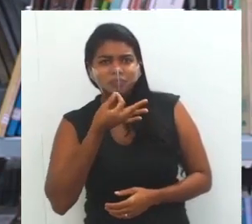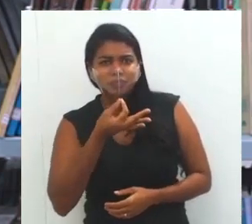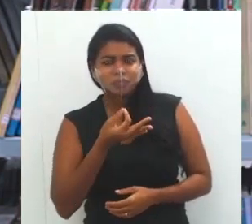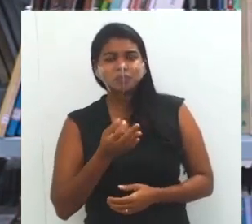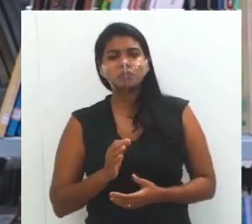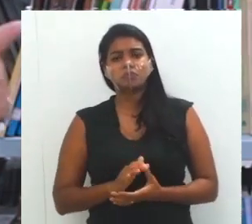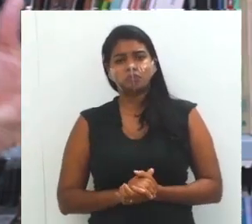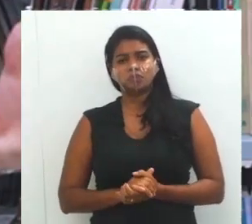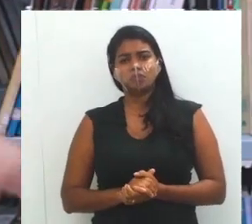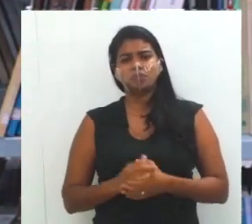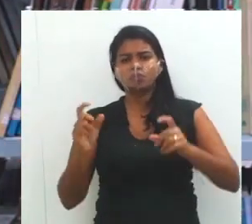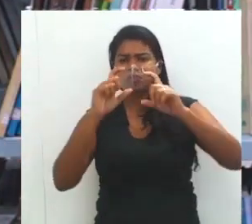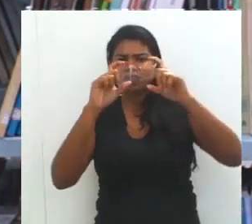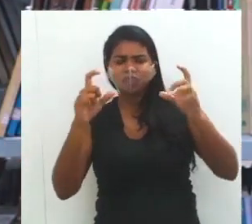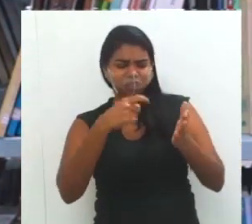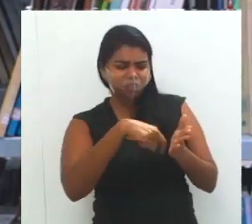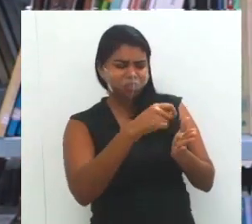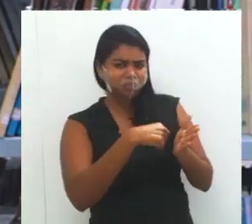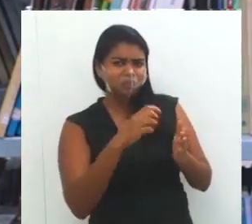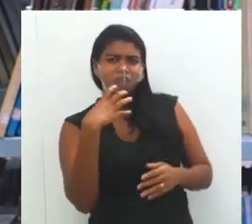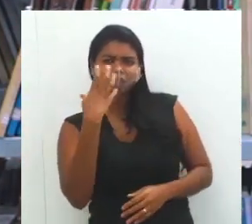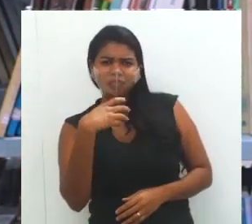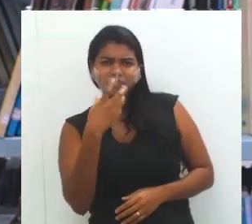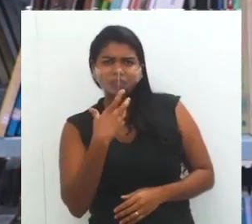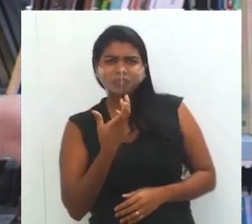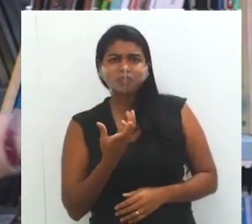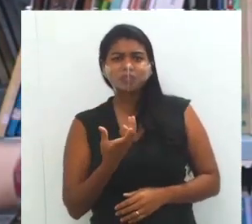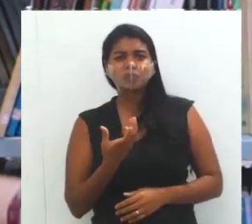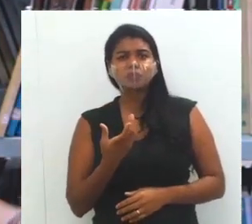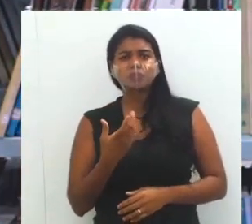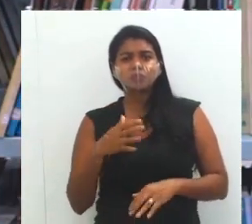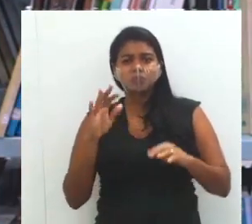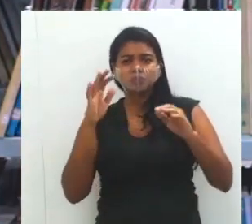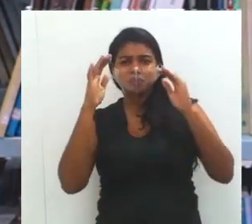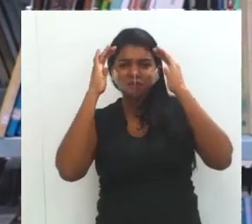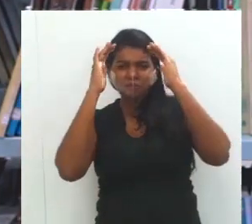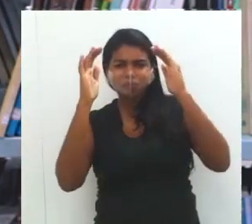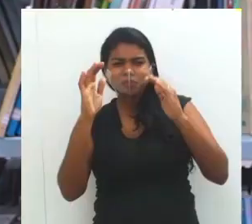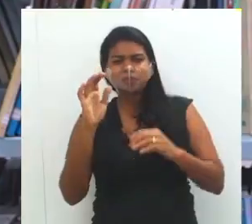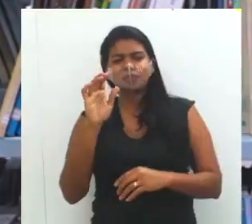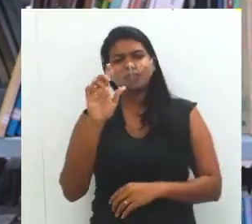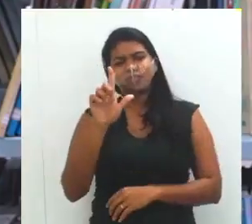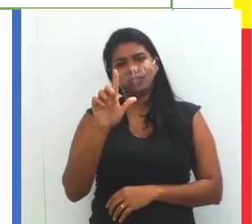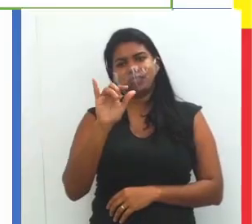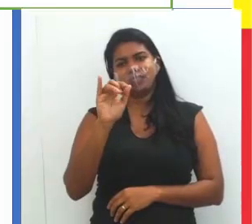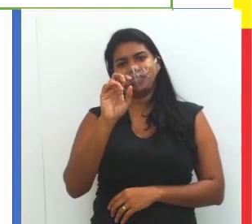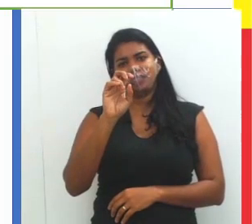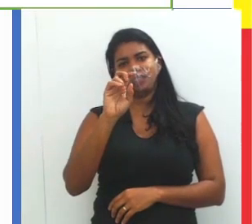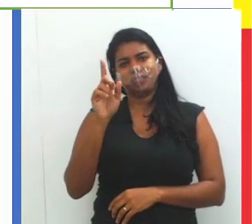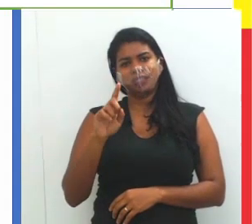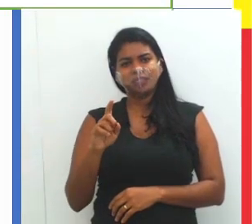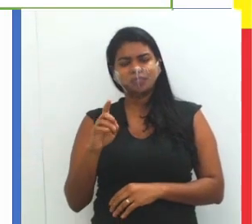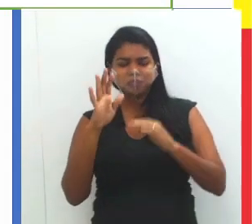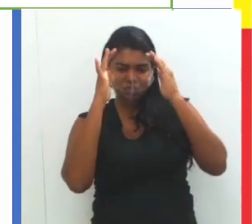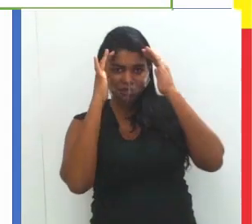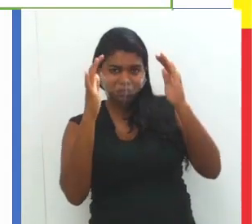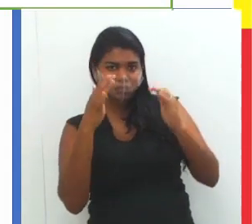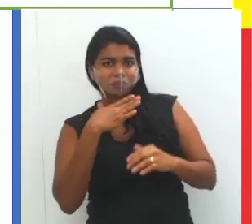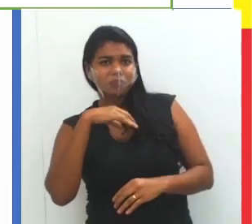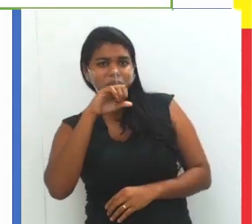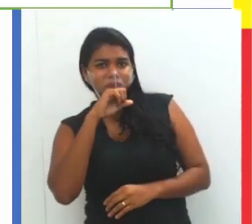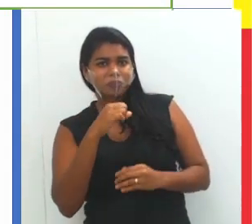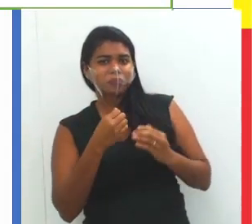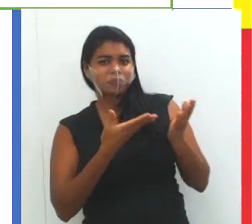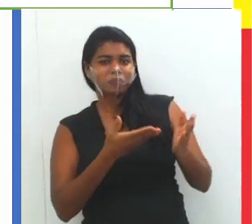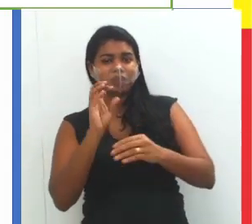ele é citado em várias composições dele. Esse Luiz respeita Januário. Então vejamos aqui, olha aí um fragmento. É